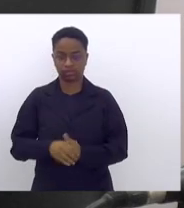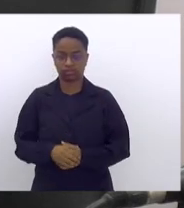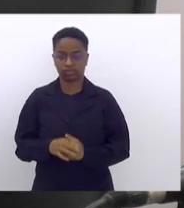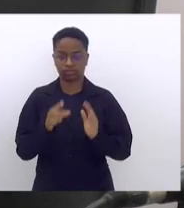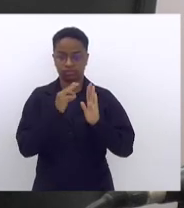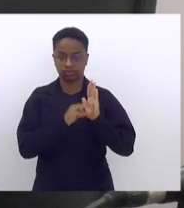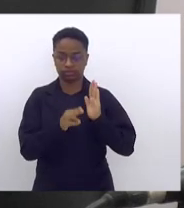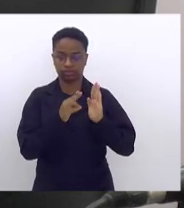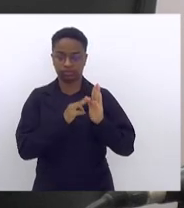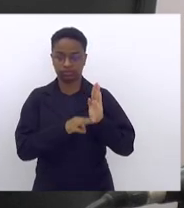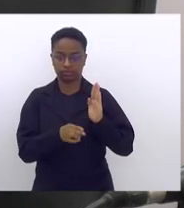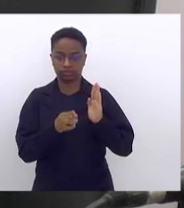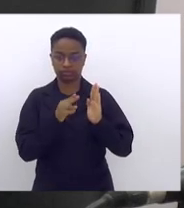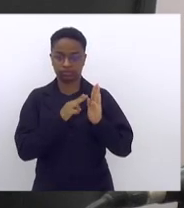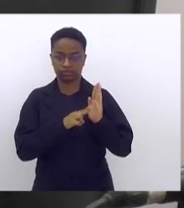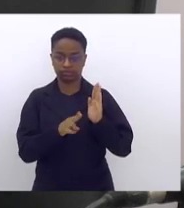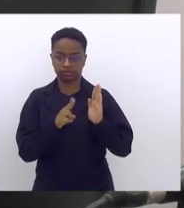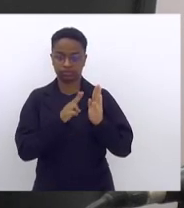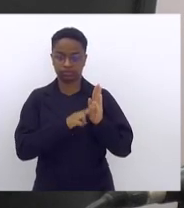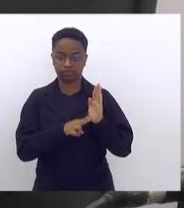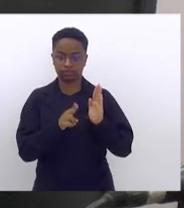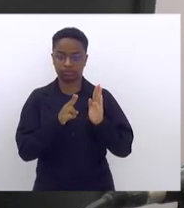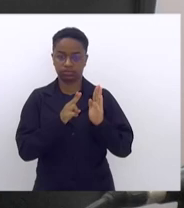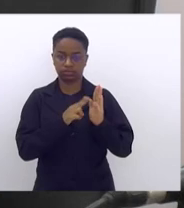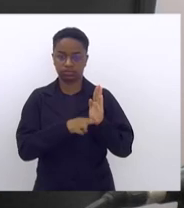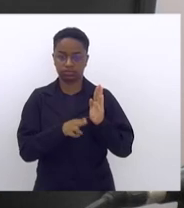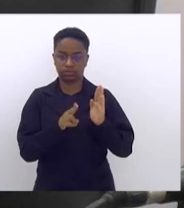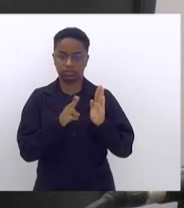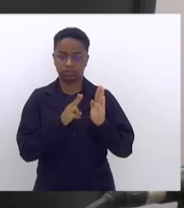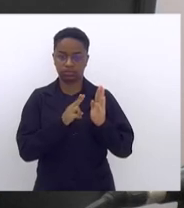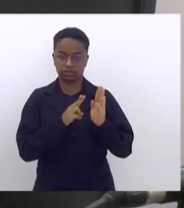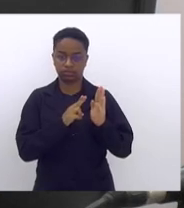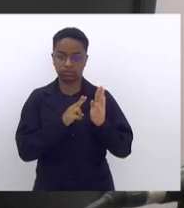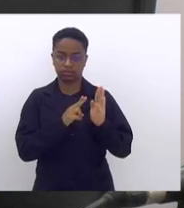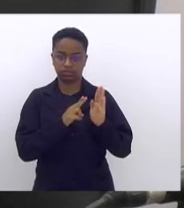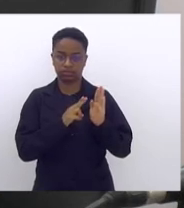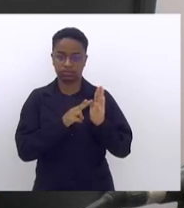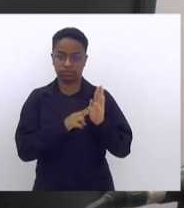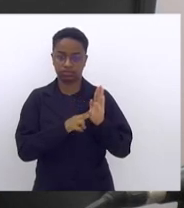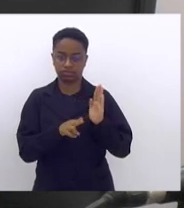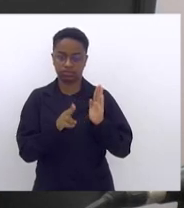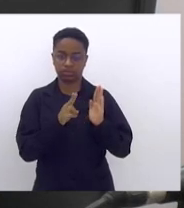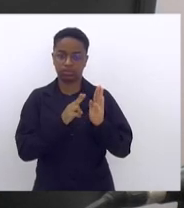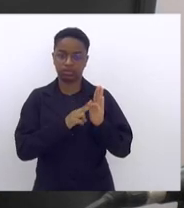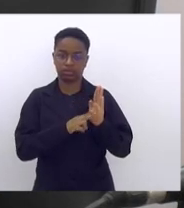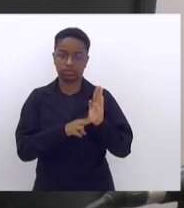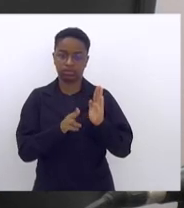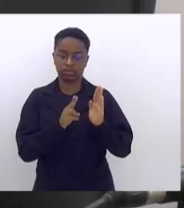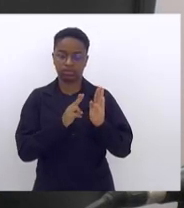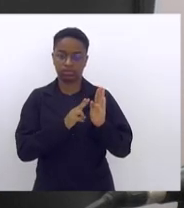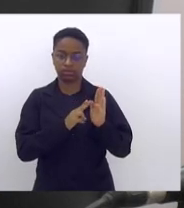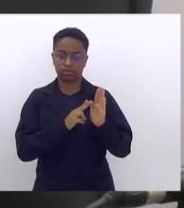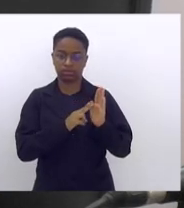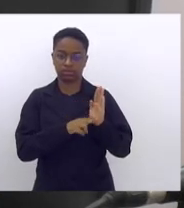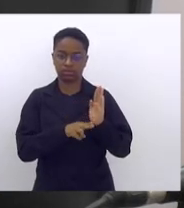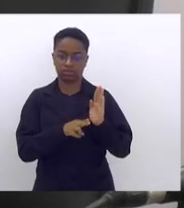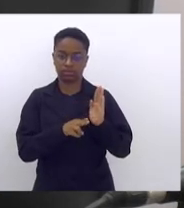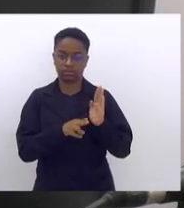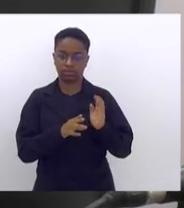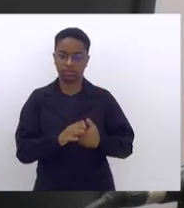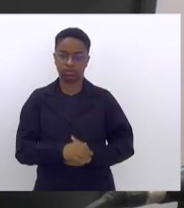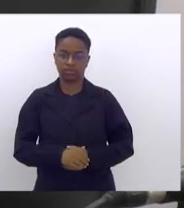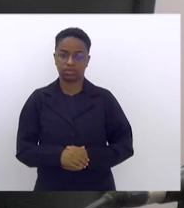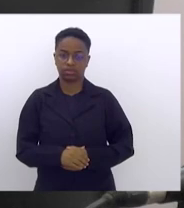Dani Monteiro, enfermeira Regiane, Franciane Mota, Lucinha, Marina, Mônica, Francisco, Renata Souza, Zeidan e